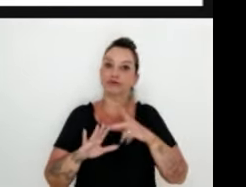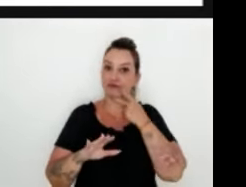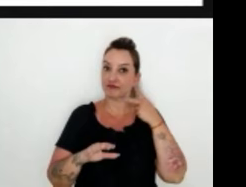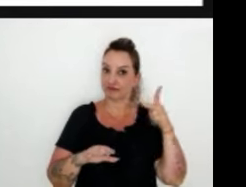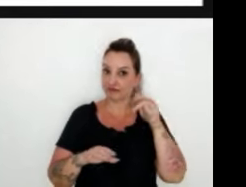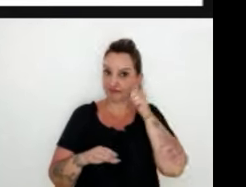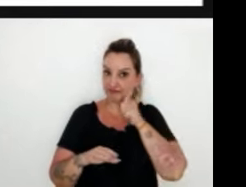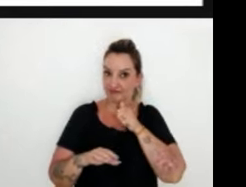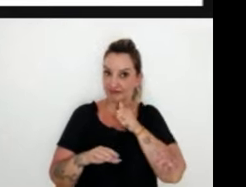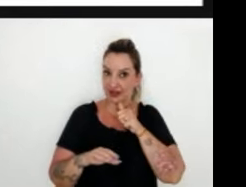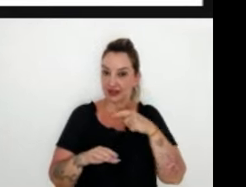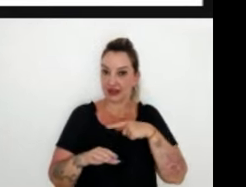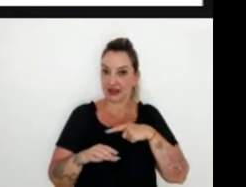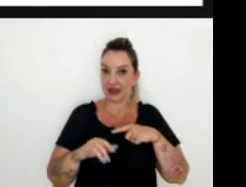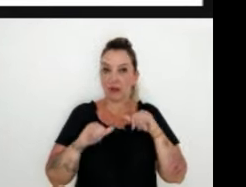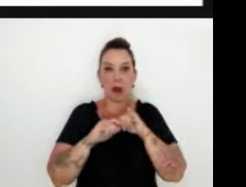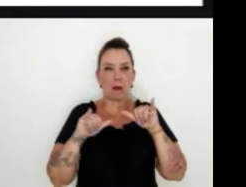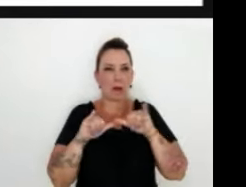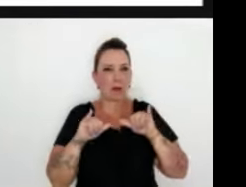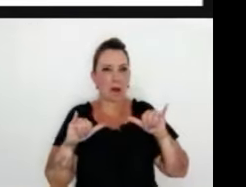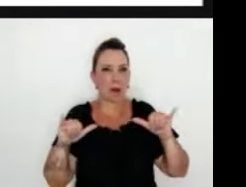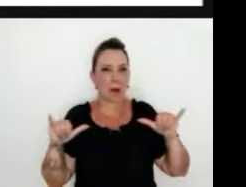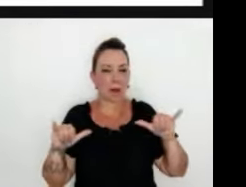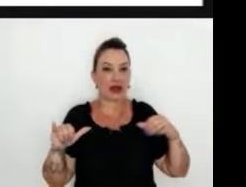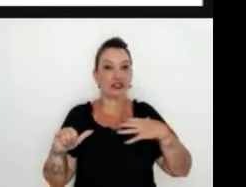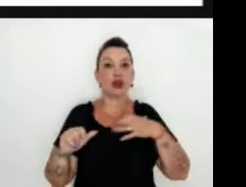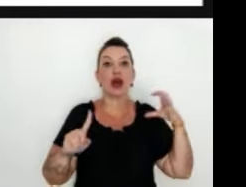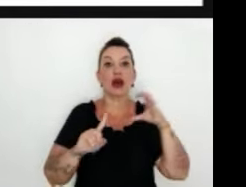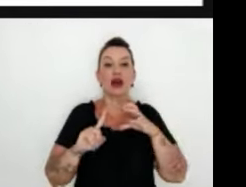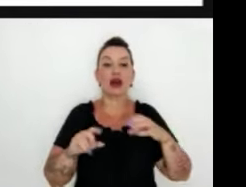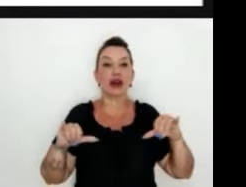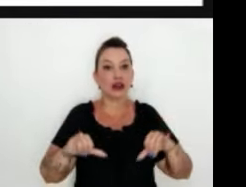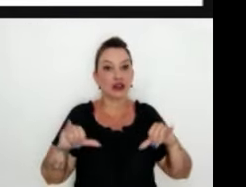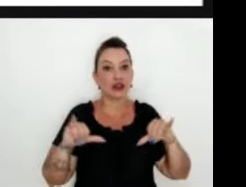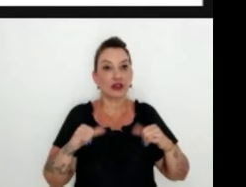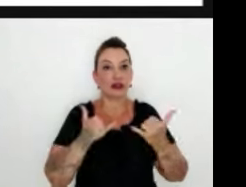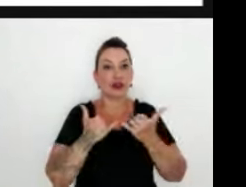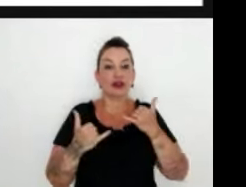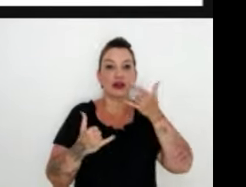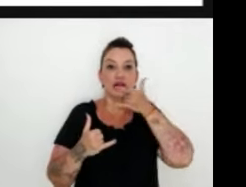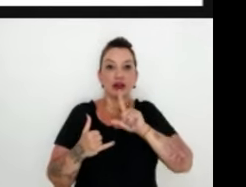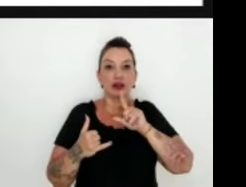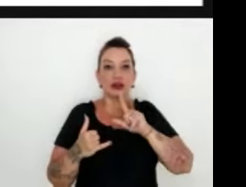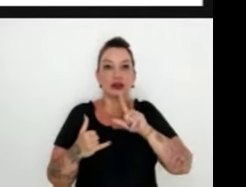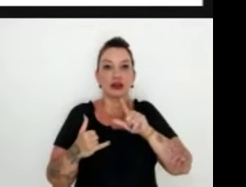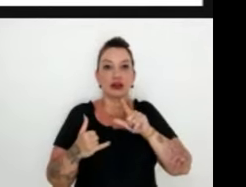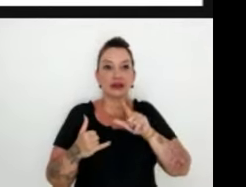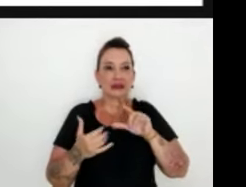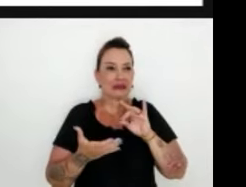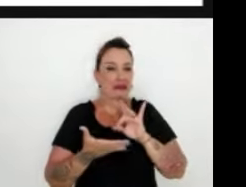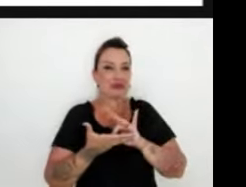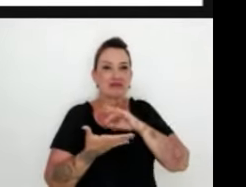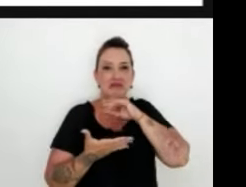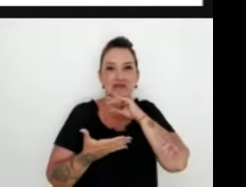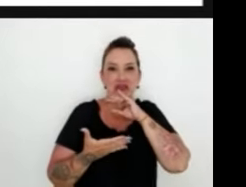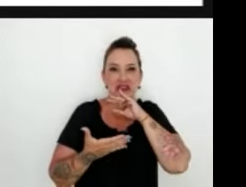efeito contagioso nesse tipo de ataque. A vítima parece ganhar uma natureza radioativa,